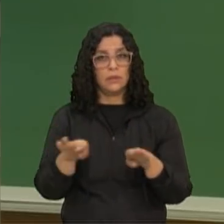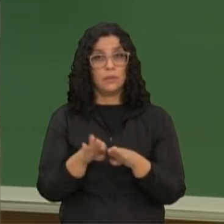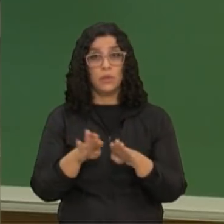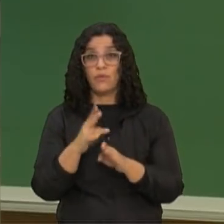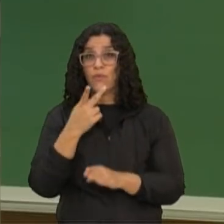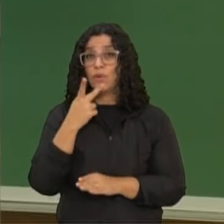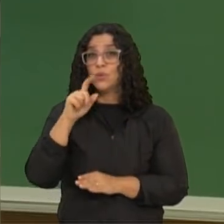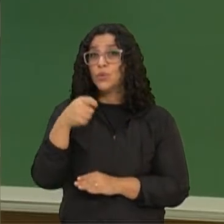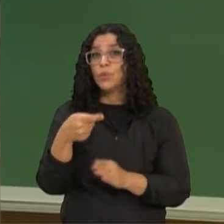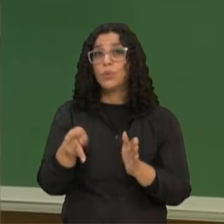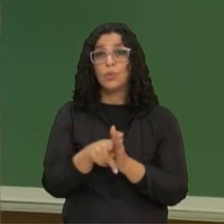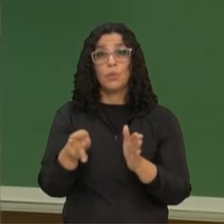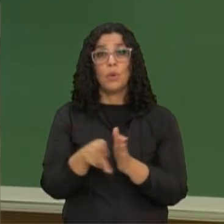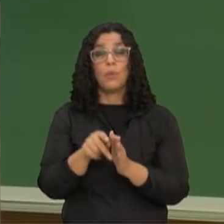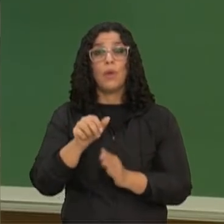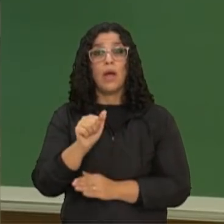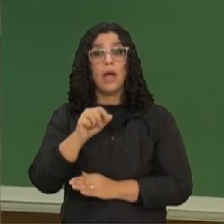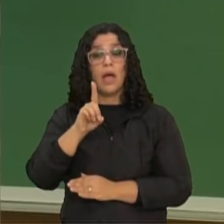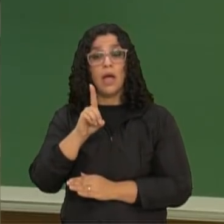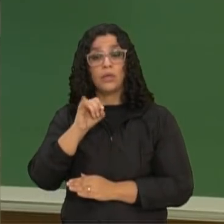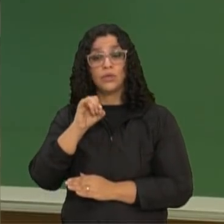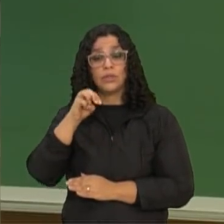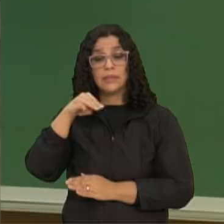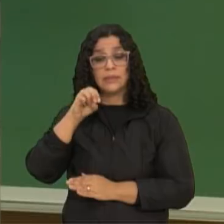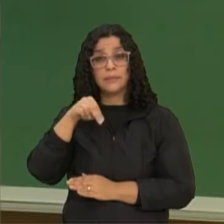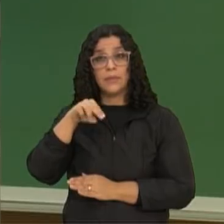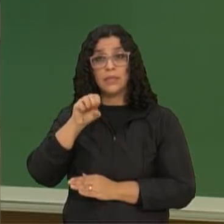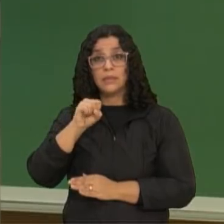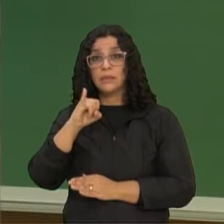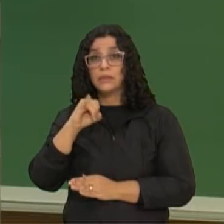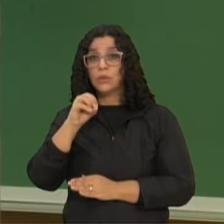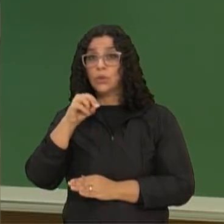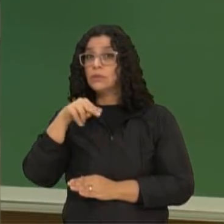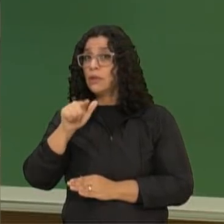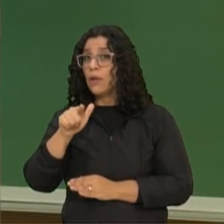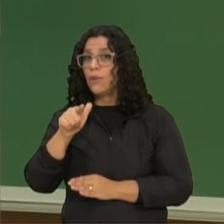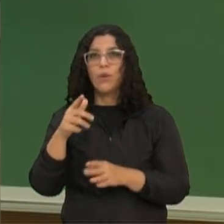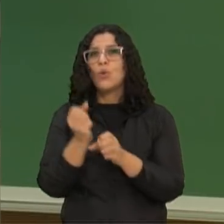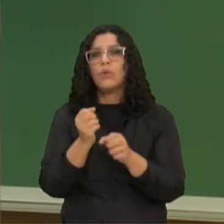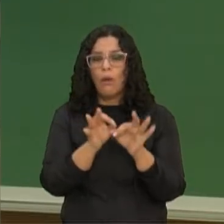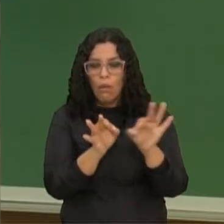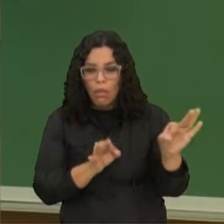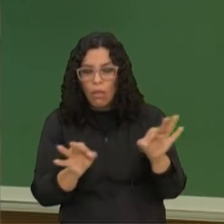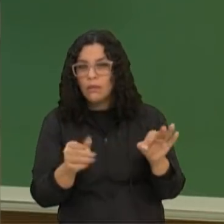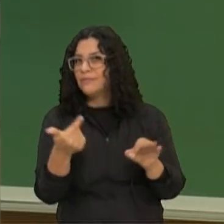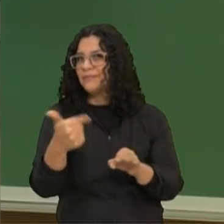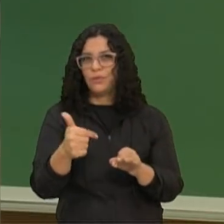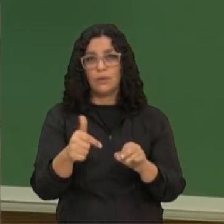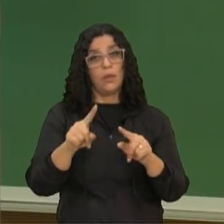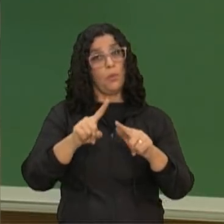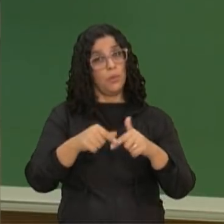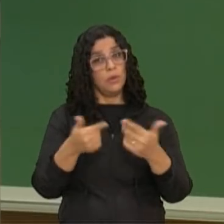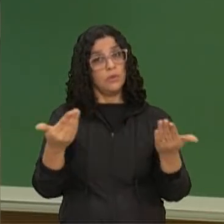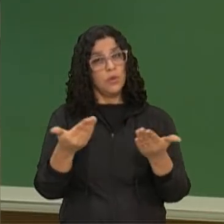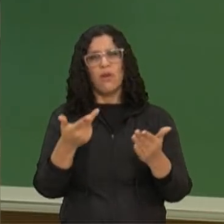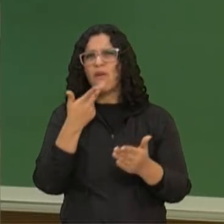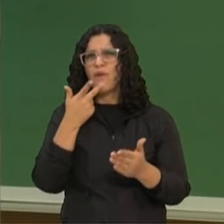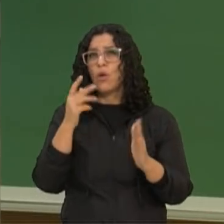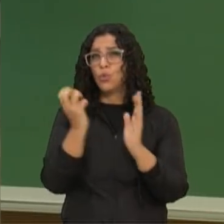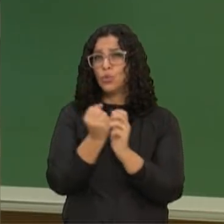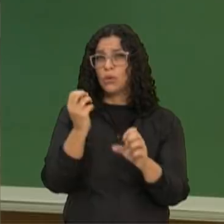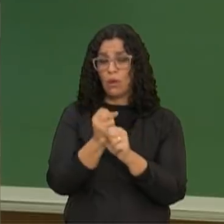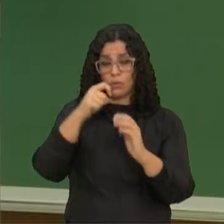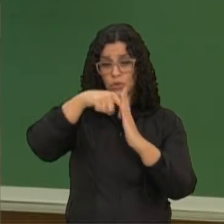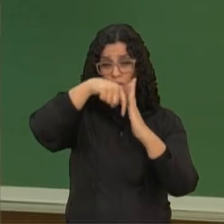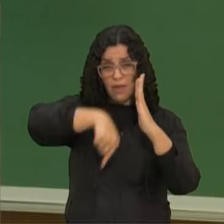aqui estamos trabalhando com uma grandeza que é chamada adimensional. Não tem unidade de medida. Então, nesse caso aqui, o índice de refração que